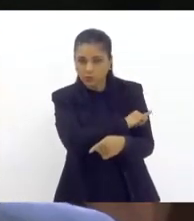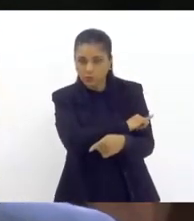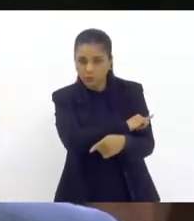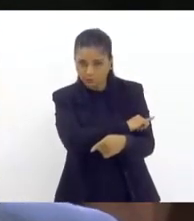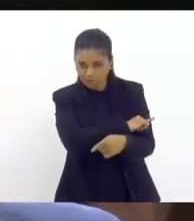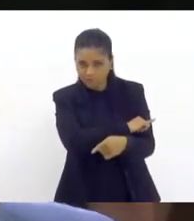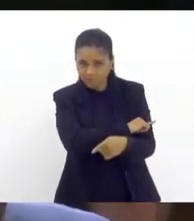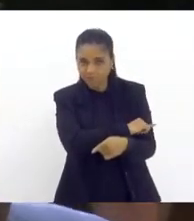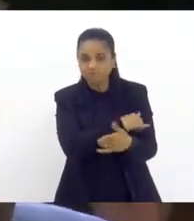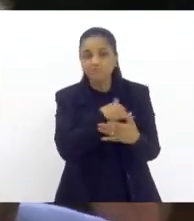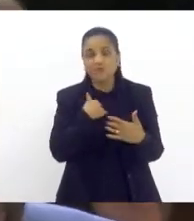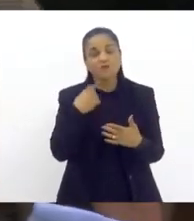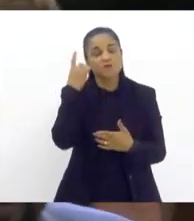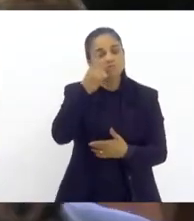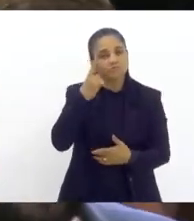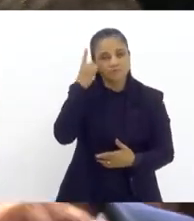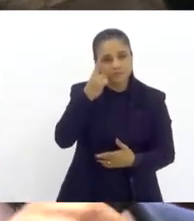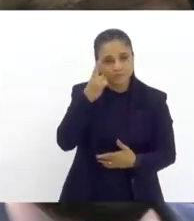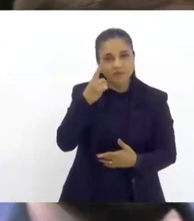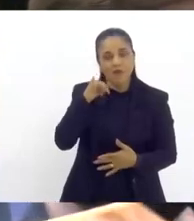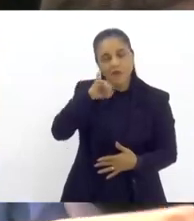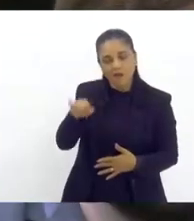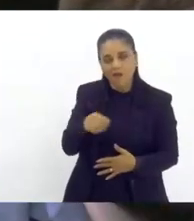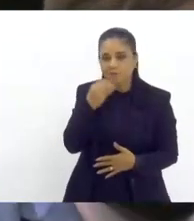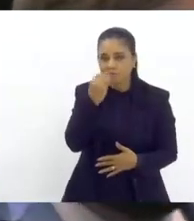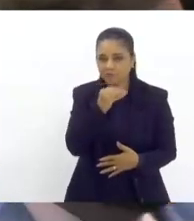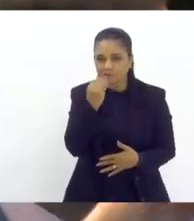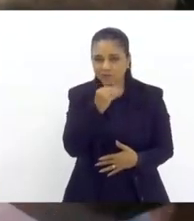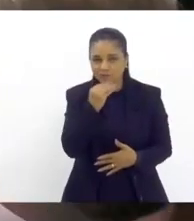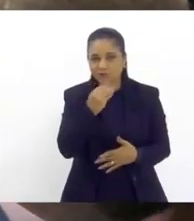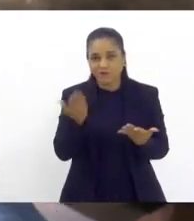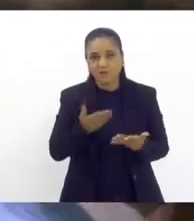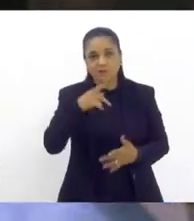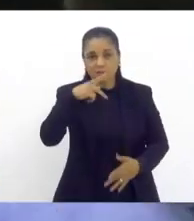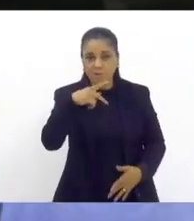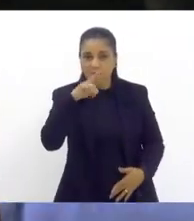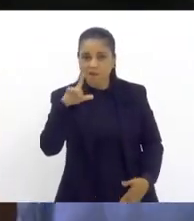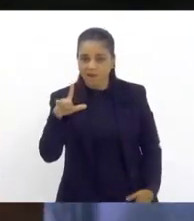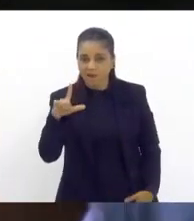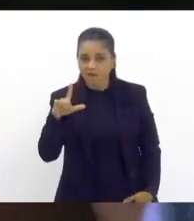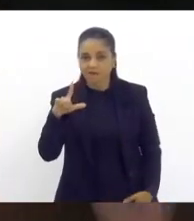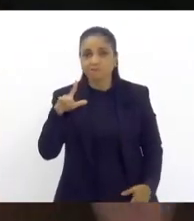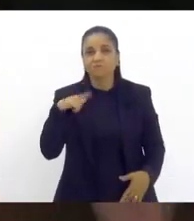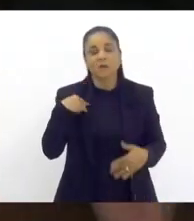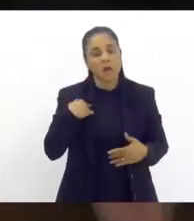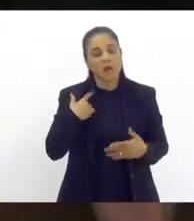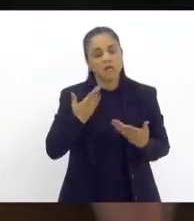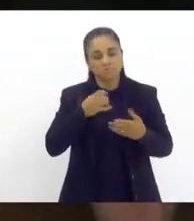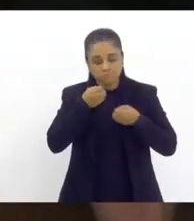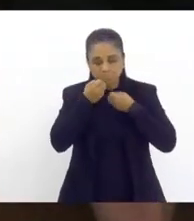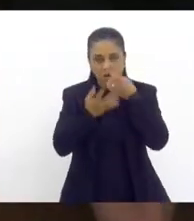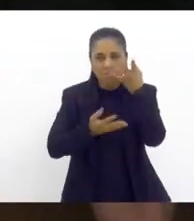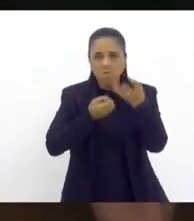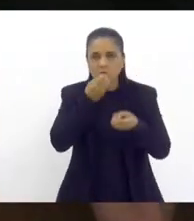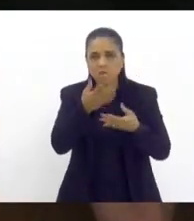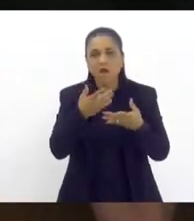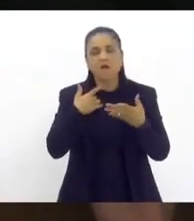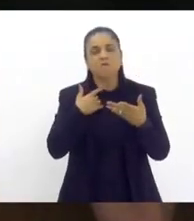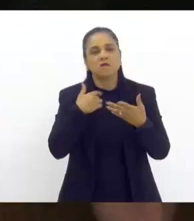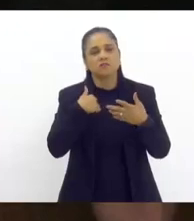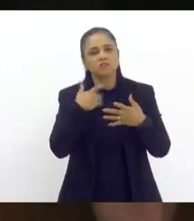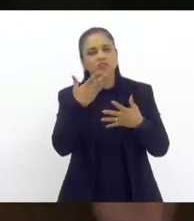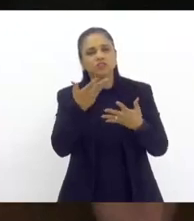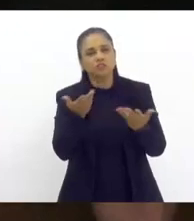Então, deputada, queria aproveitar a oportunidade deste PL para manifestar o apreço que tenho de dividir